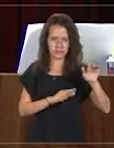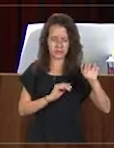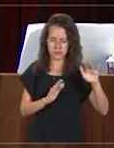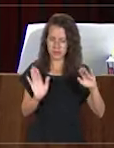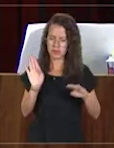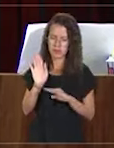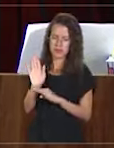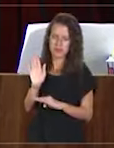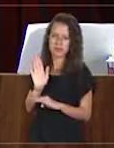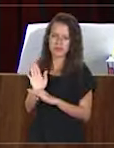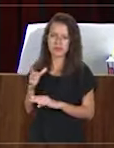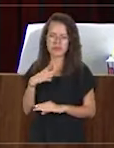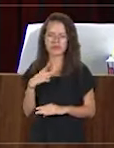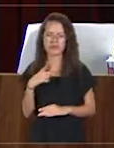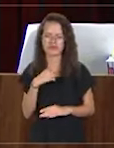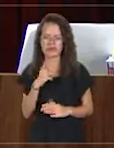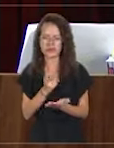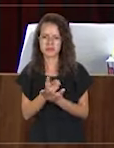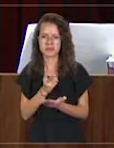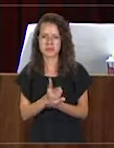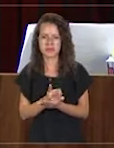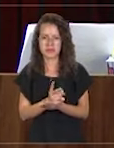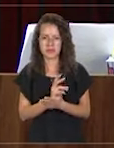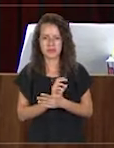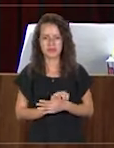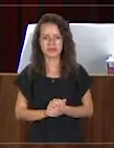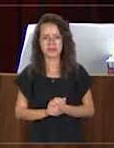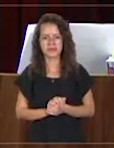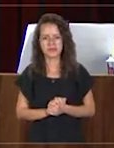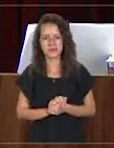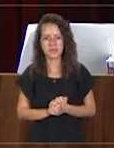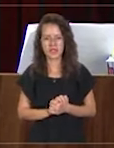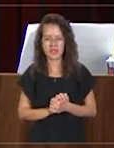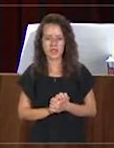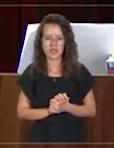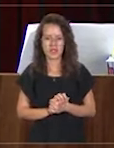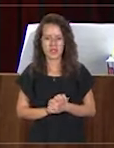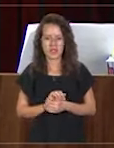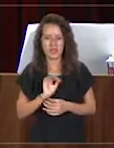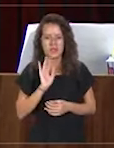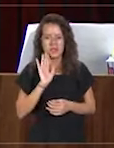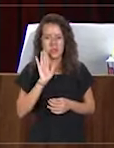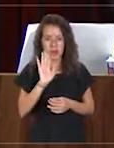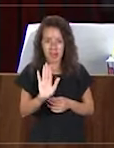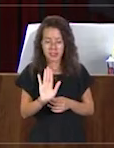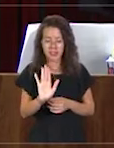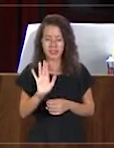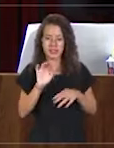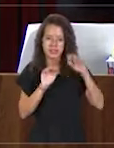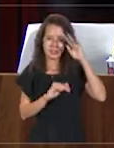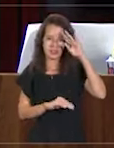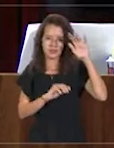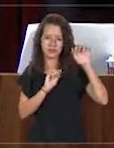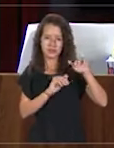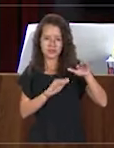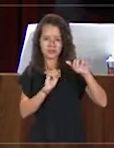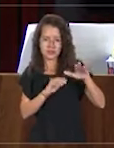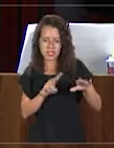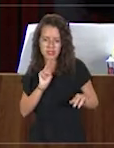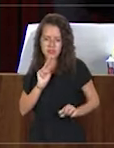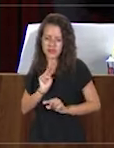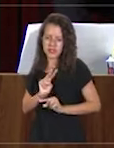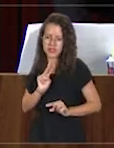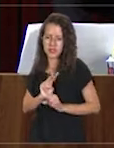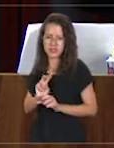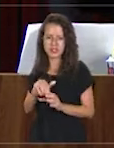Justiça Eleitoral. Essa ampliação das Forças Armadas no rol de entidades fiscalizadoras realmente não